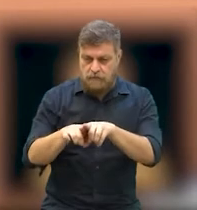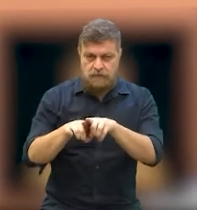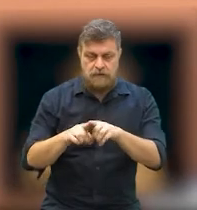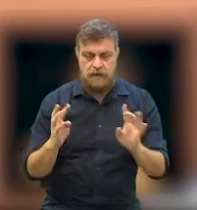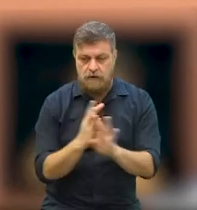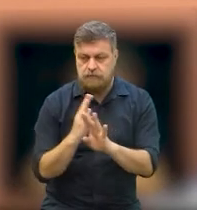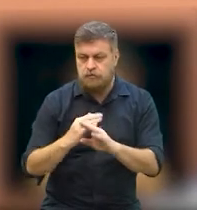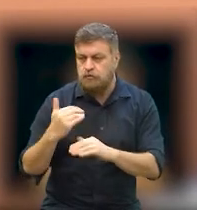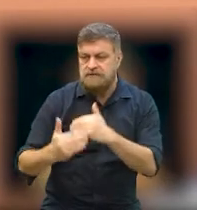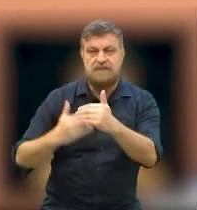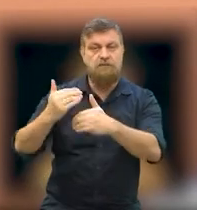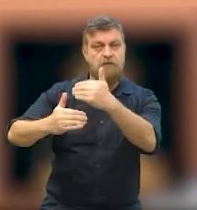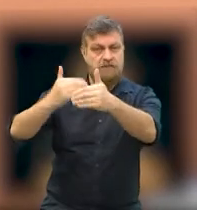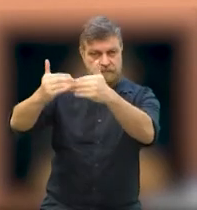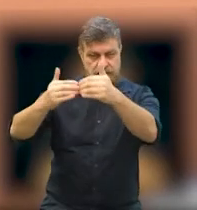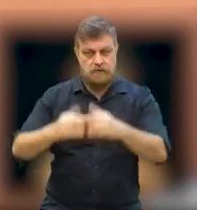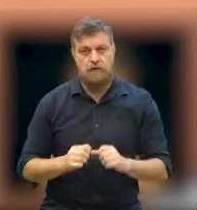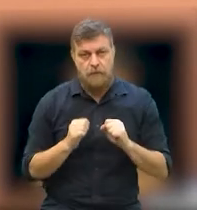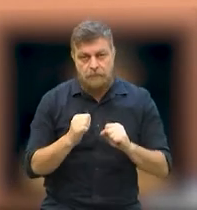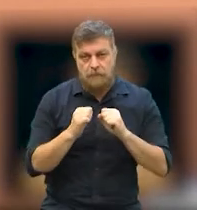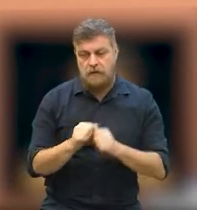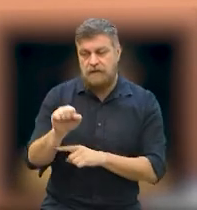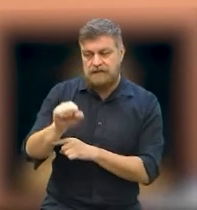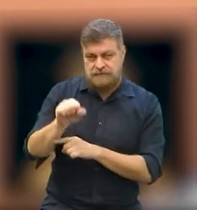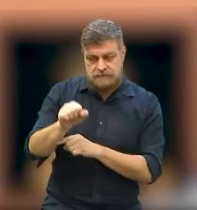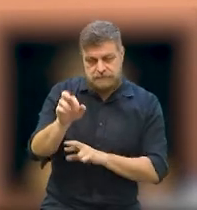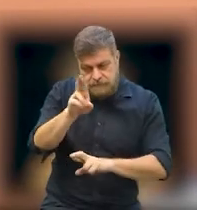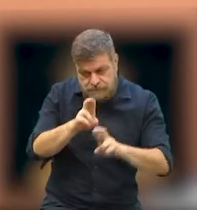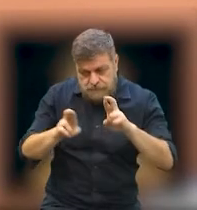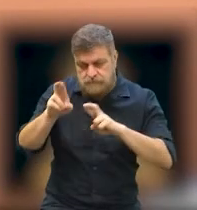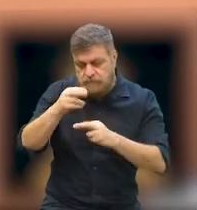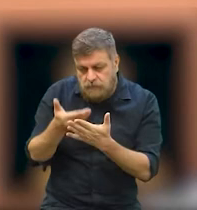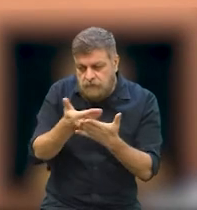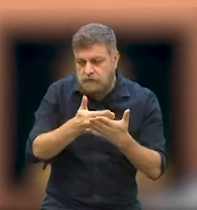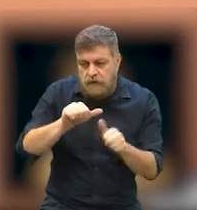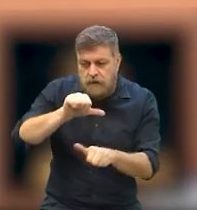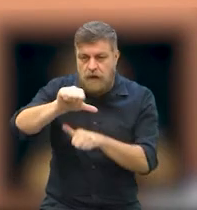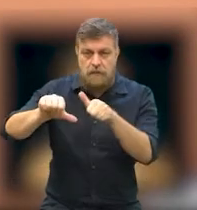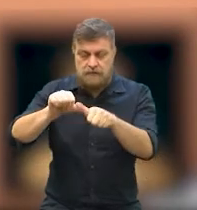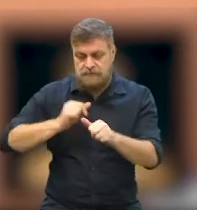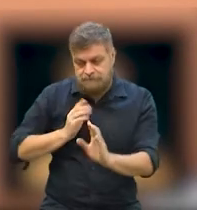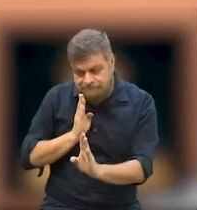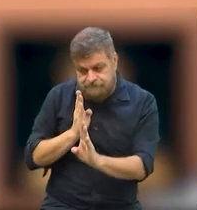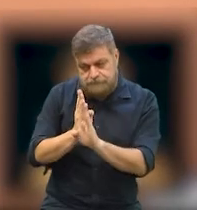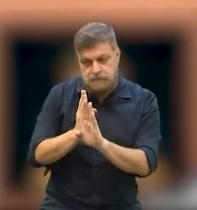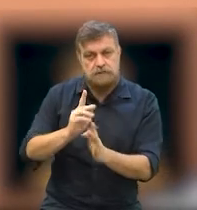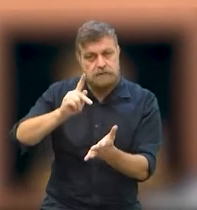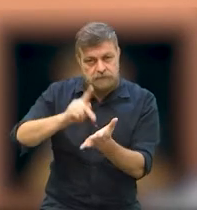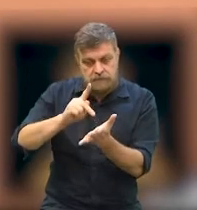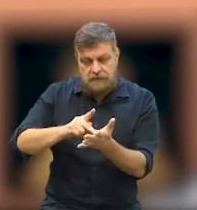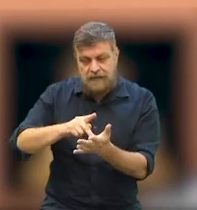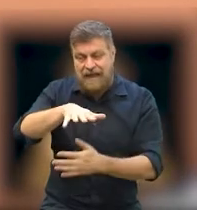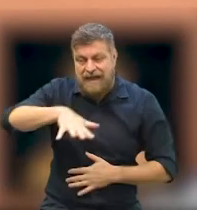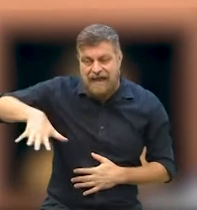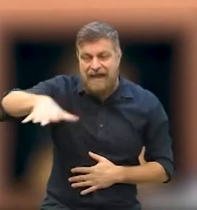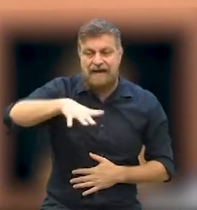com o desenvolvimento urbano da cidade. Então ele pode ser sim revisto periodicamente, desde que a gente constata que